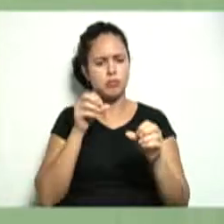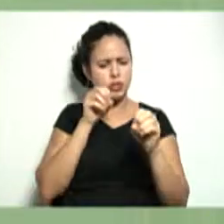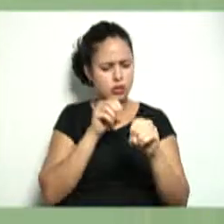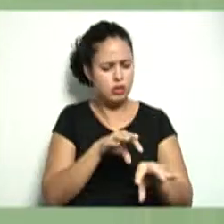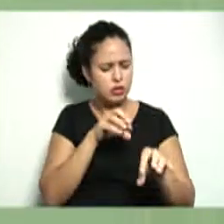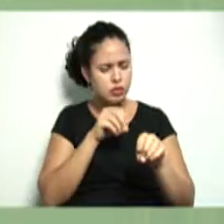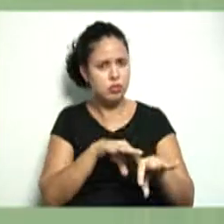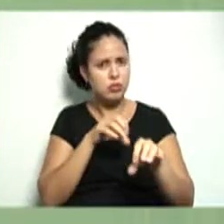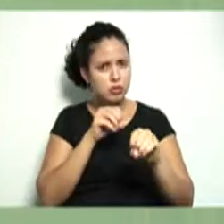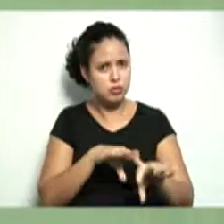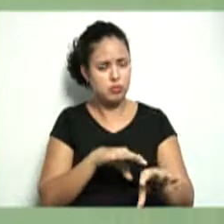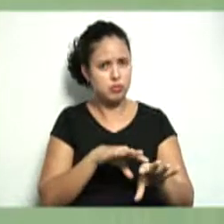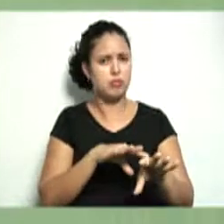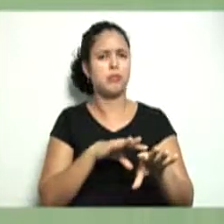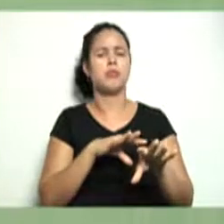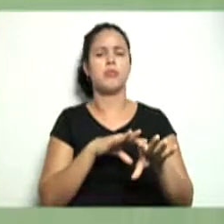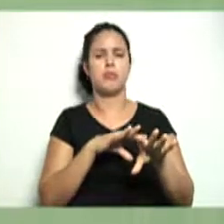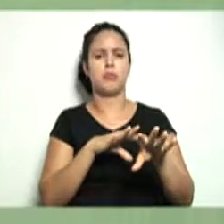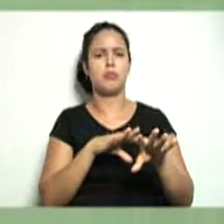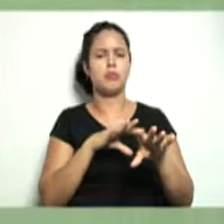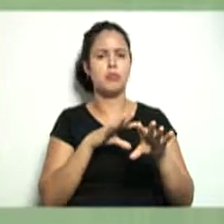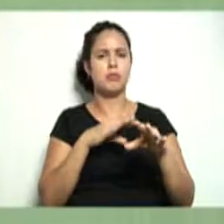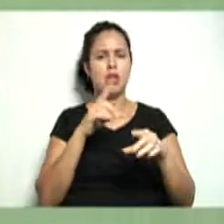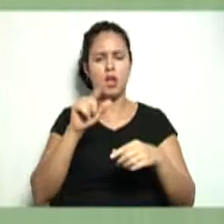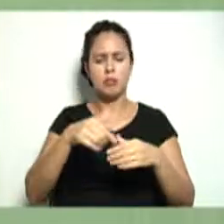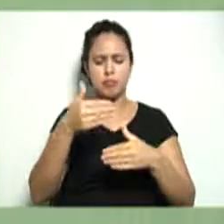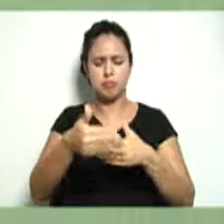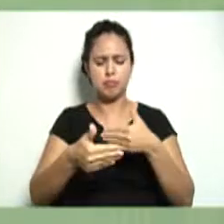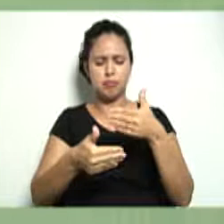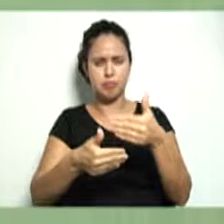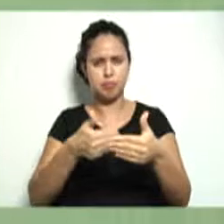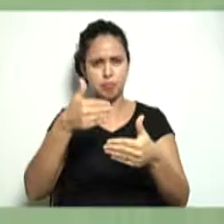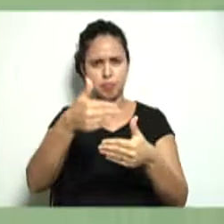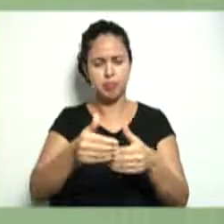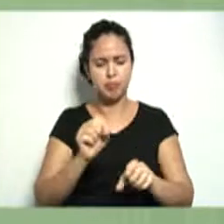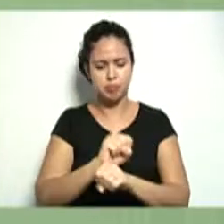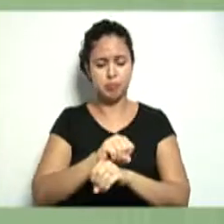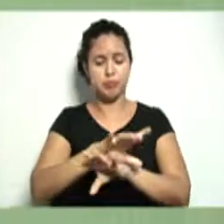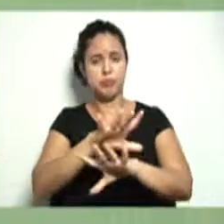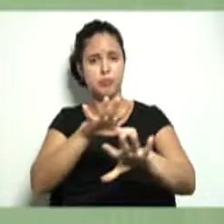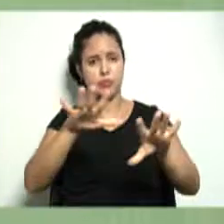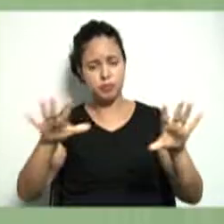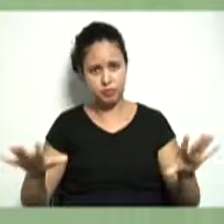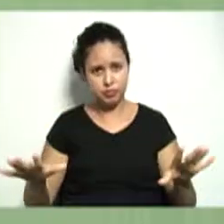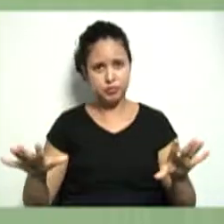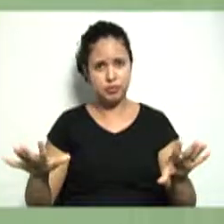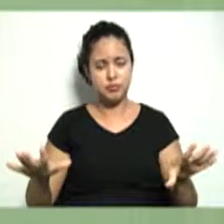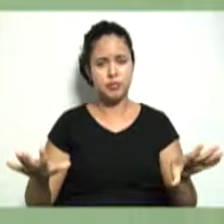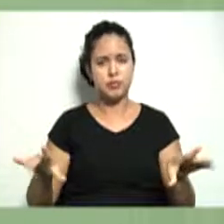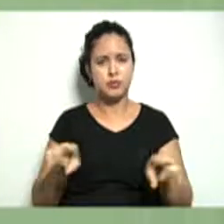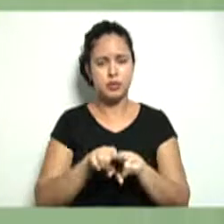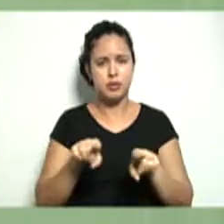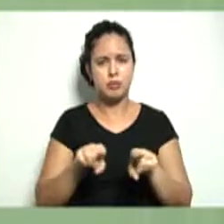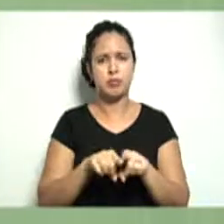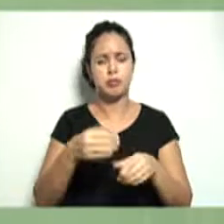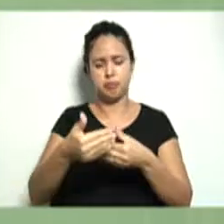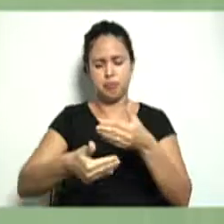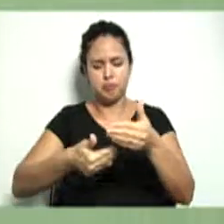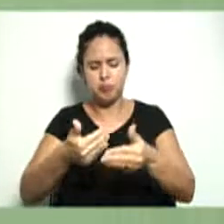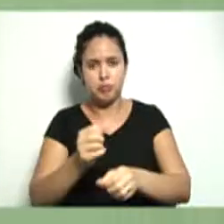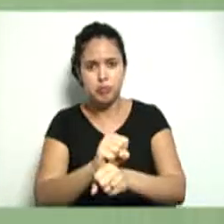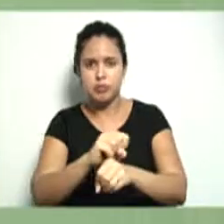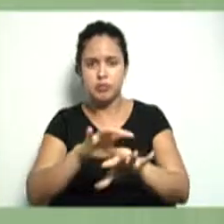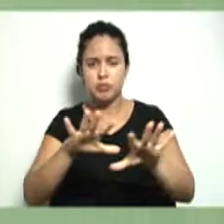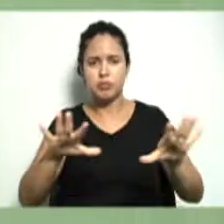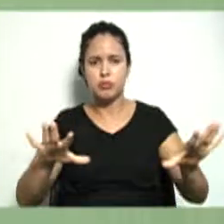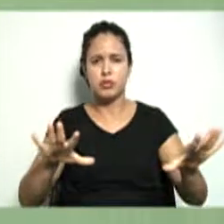educar, de ensinar, é um processo amplo. É um processo amplo, quer